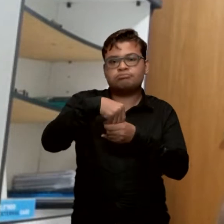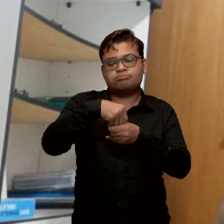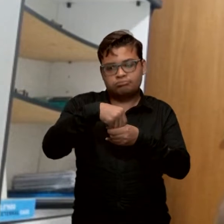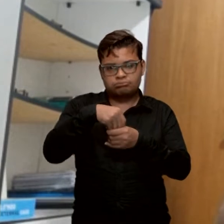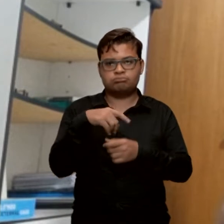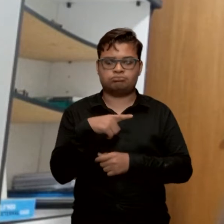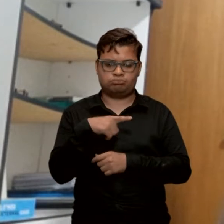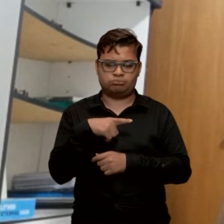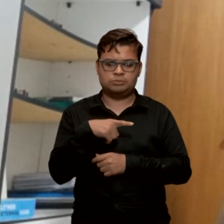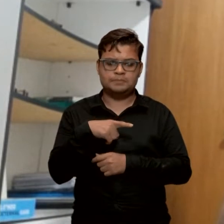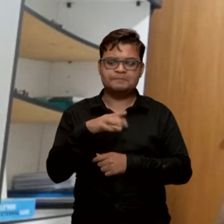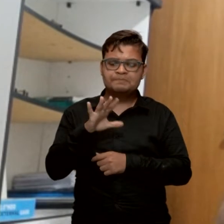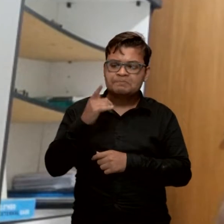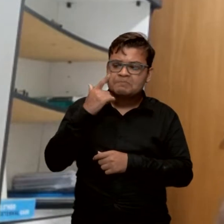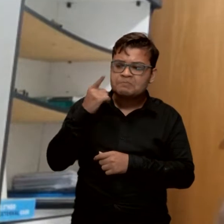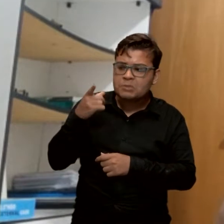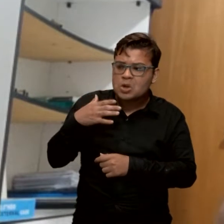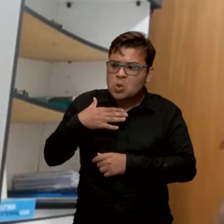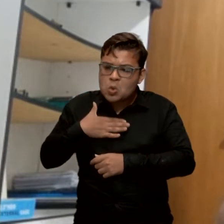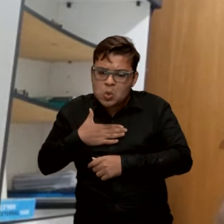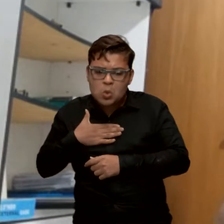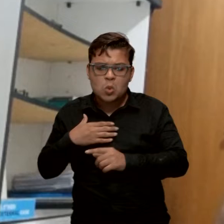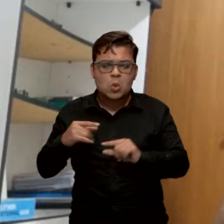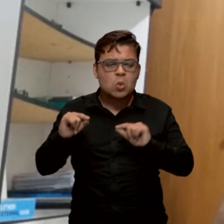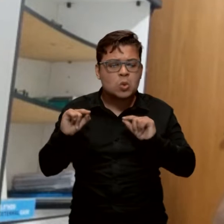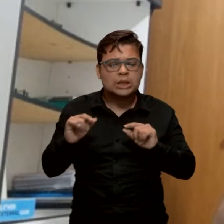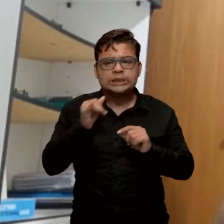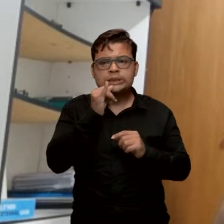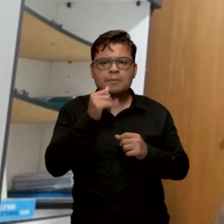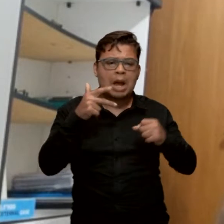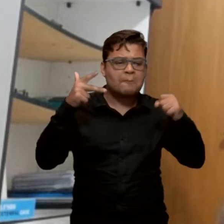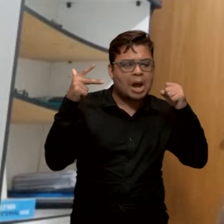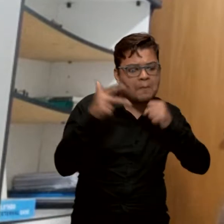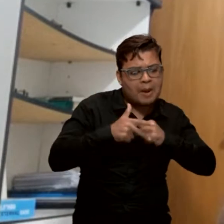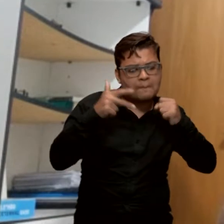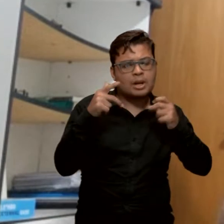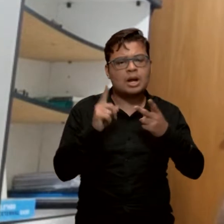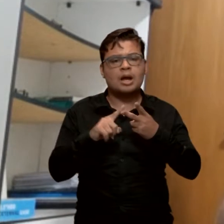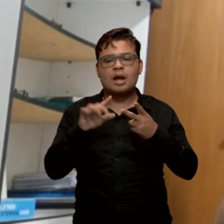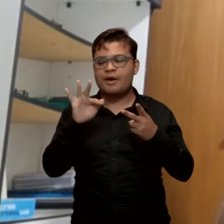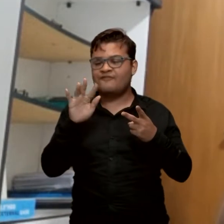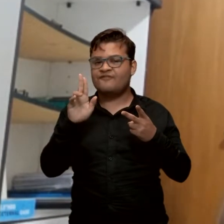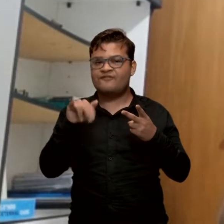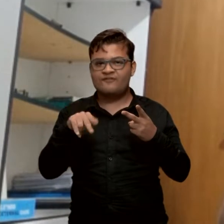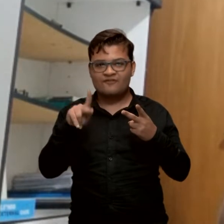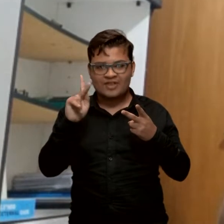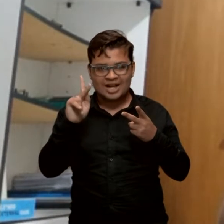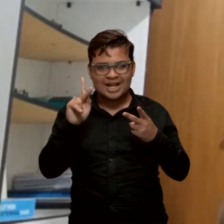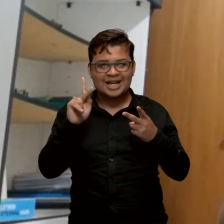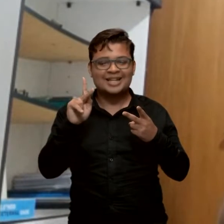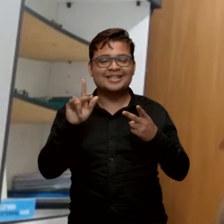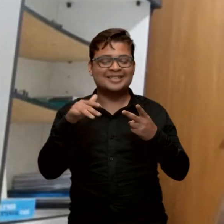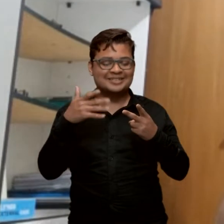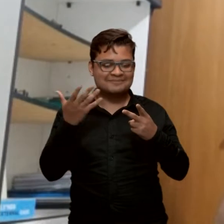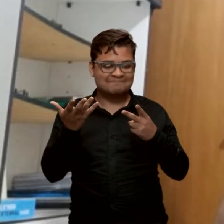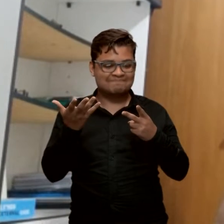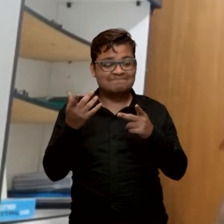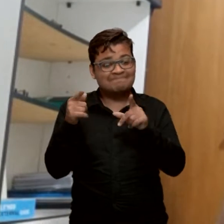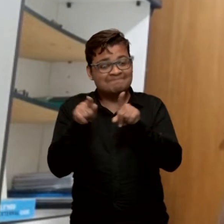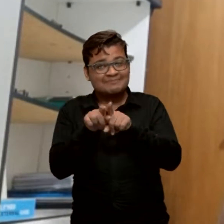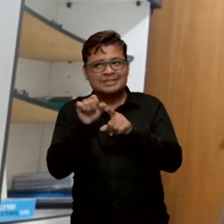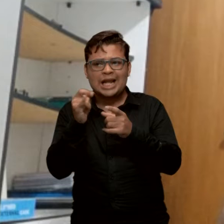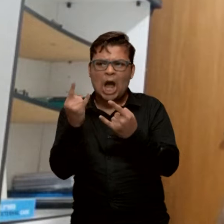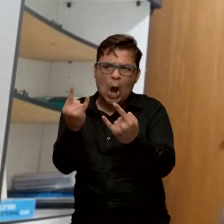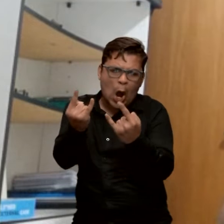o que ele gosta, se ele quer cantar um rap, se ele quer cantar um funk, se ele quer cantar um